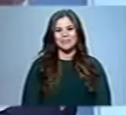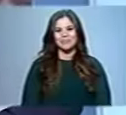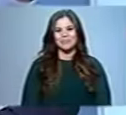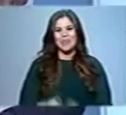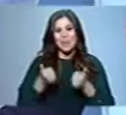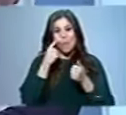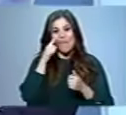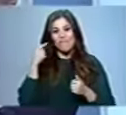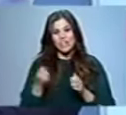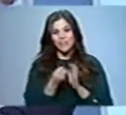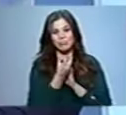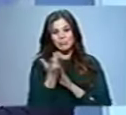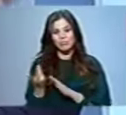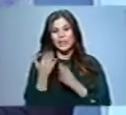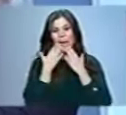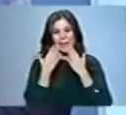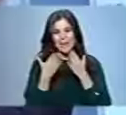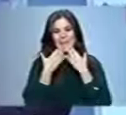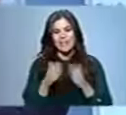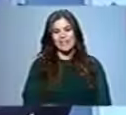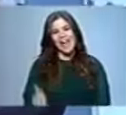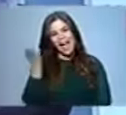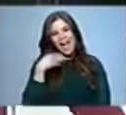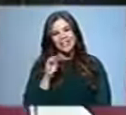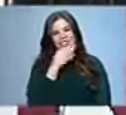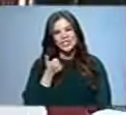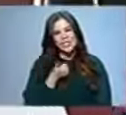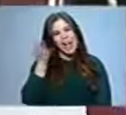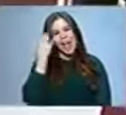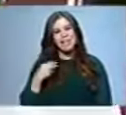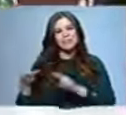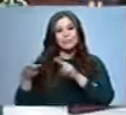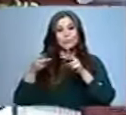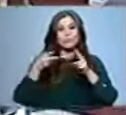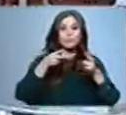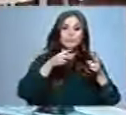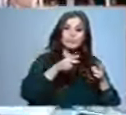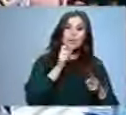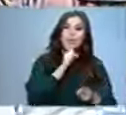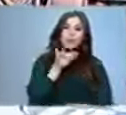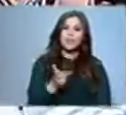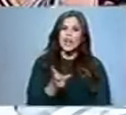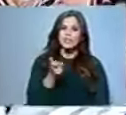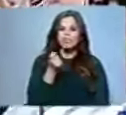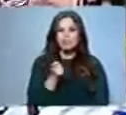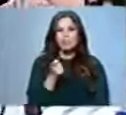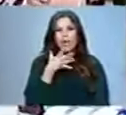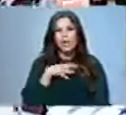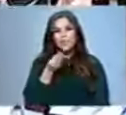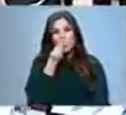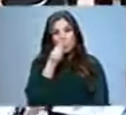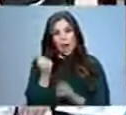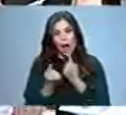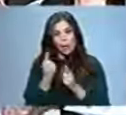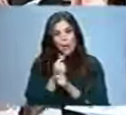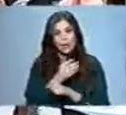Boas viagens. Obrigado. Anda, Sónia, vamos viajar até ali. Podes ficar, Pedro, mais um bocadinho. Queres comer alguma coisa,